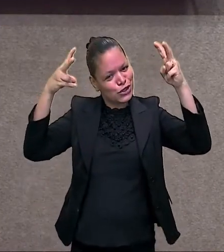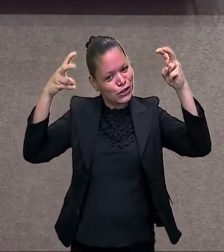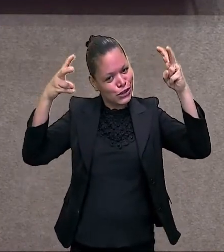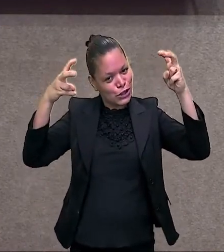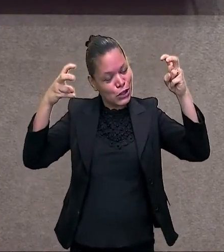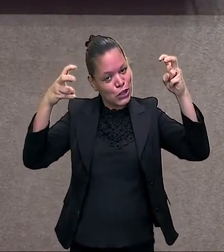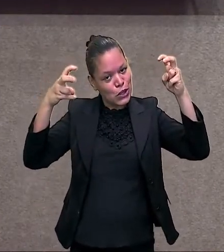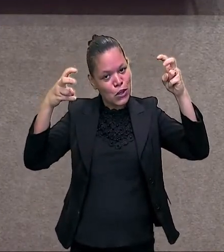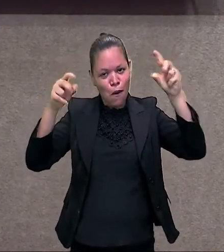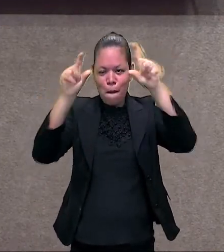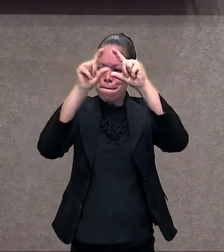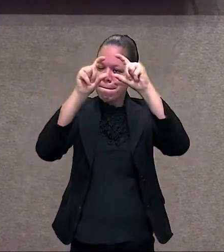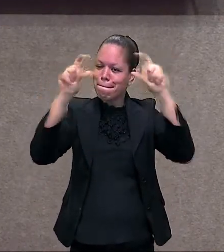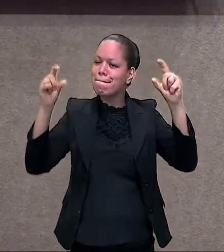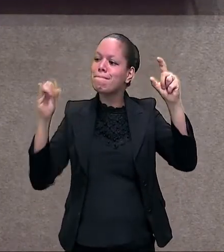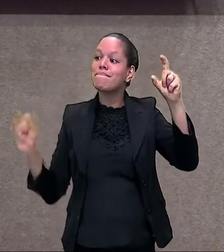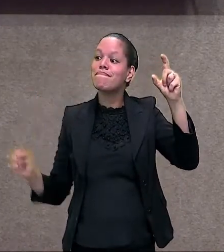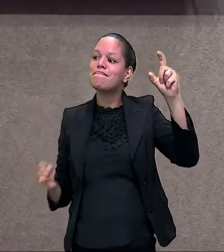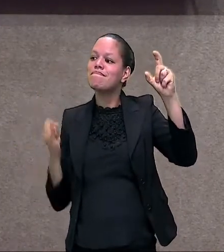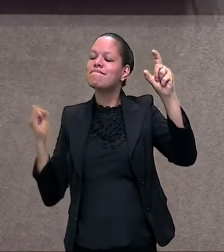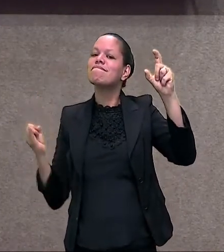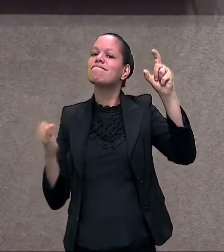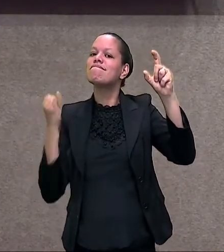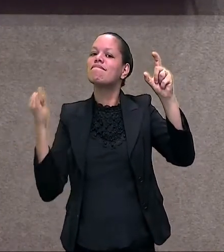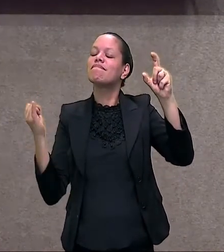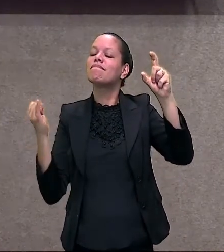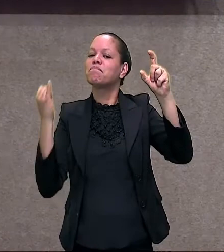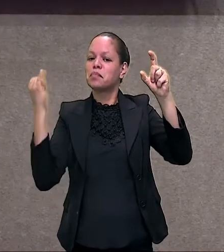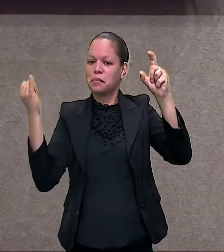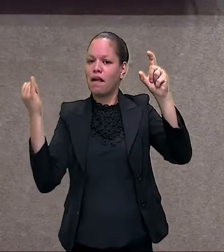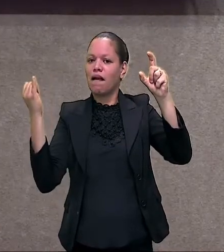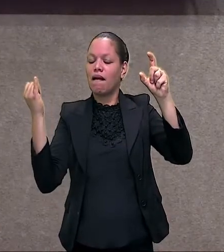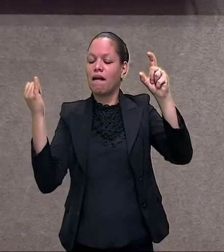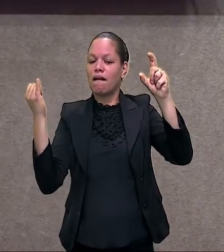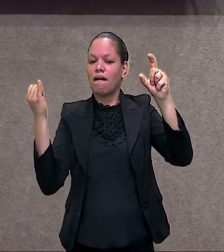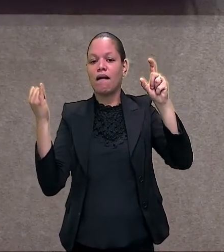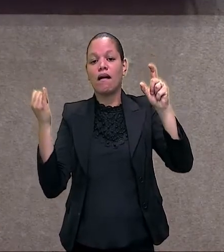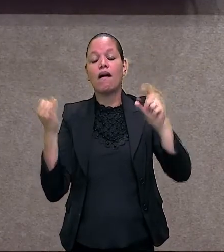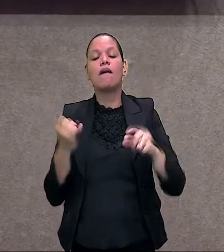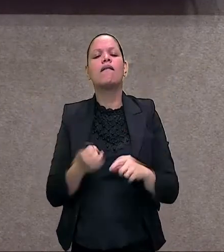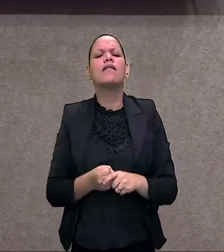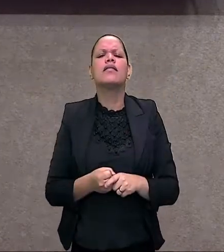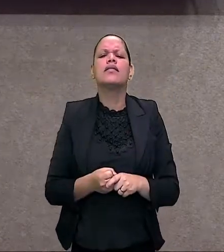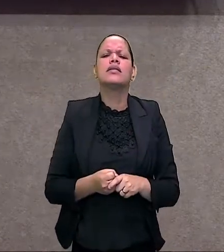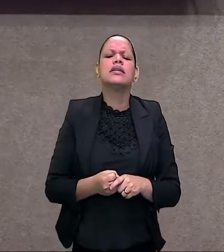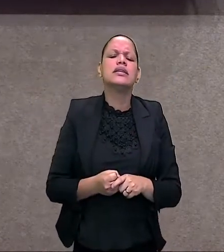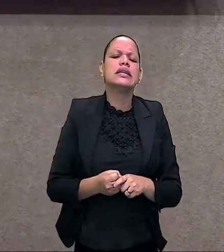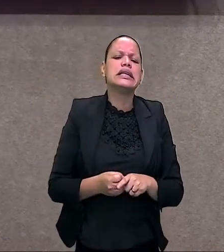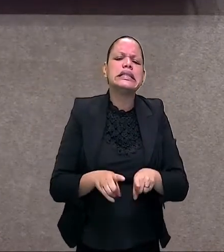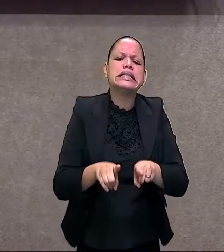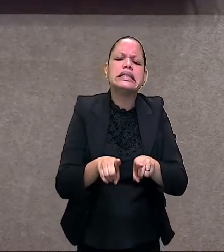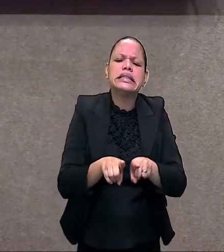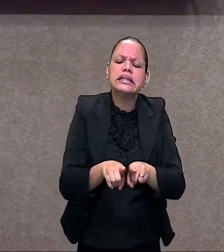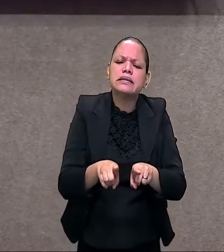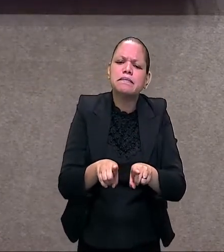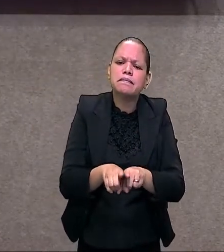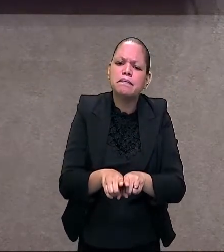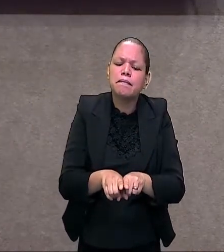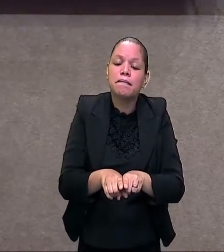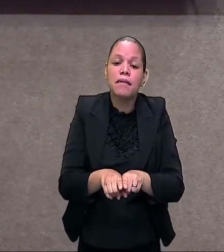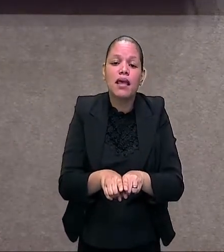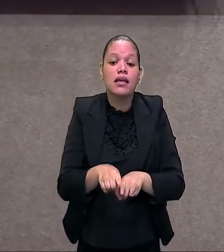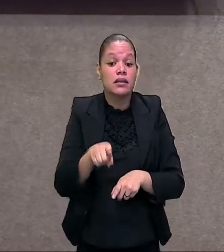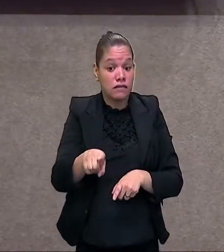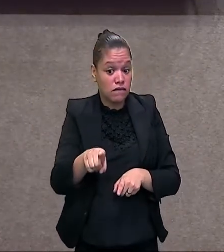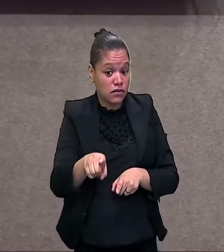título principal. O secundário não é obrigatório, tá, gente? Mas o título principal, que é a manchete, ele tem